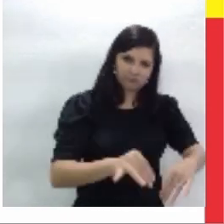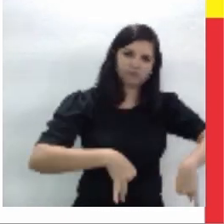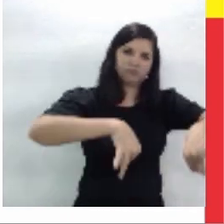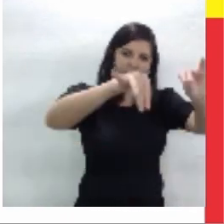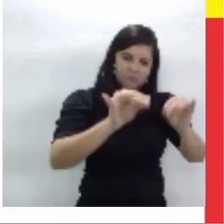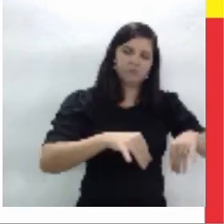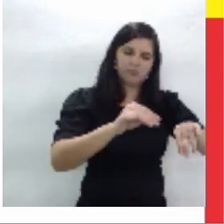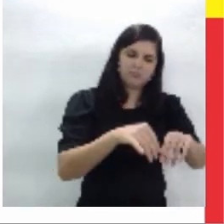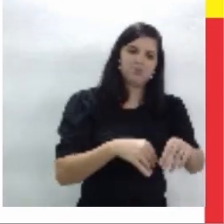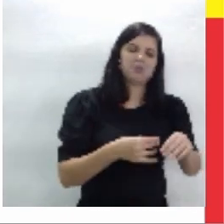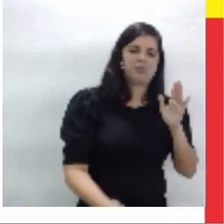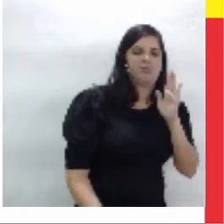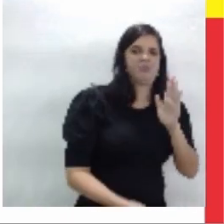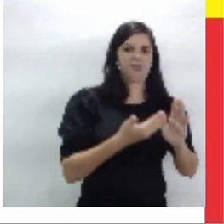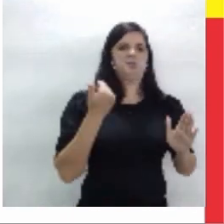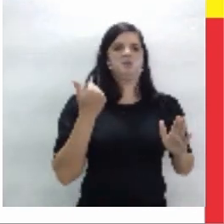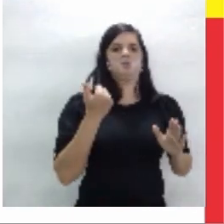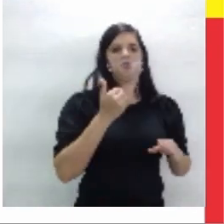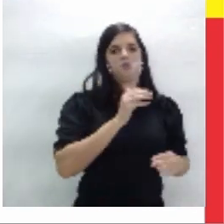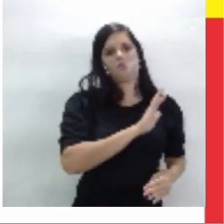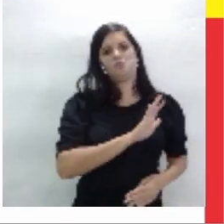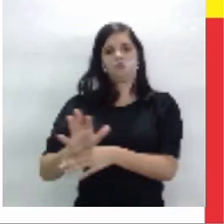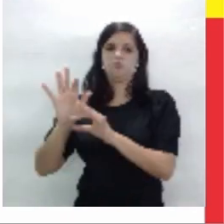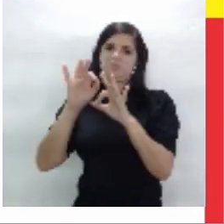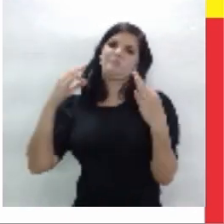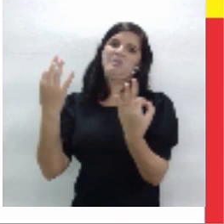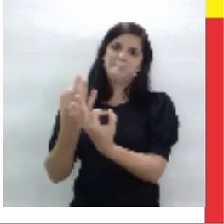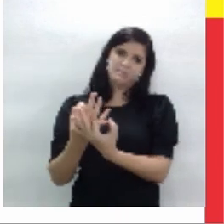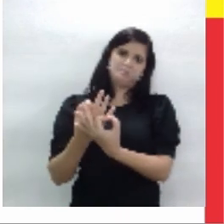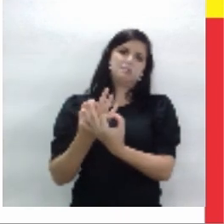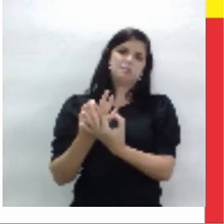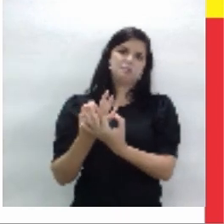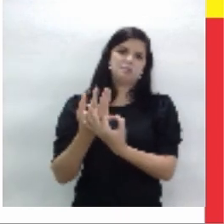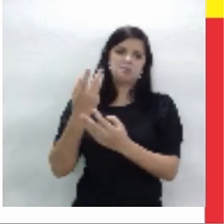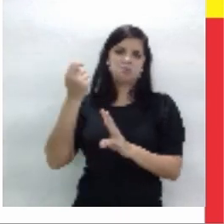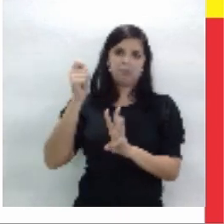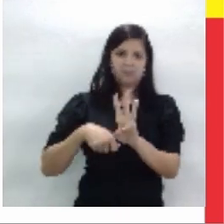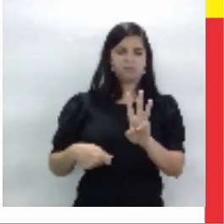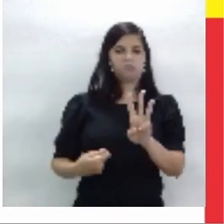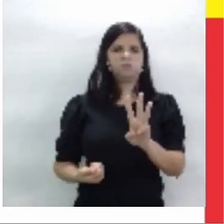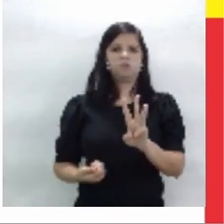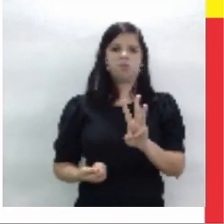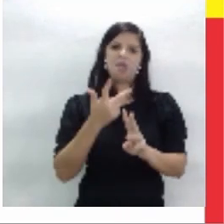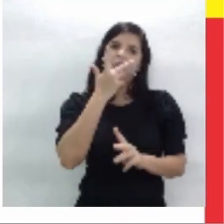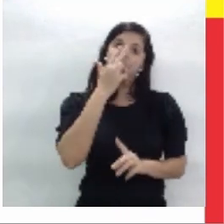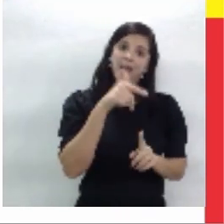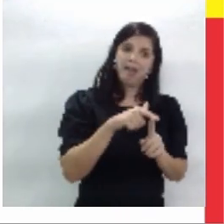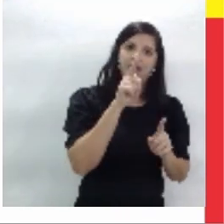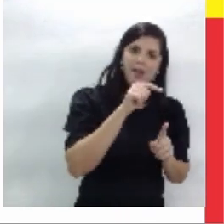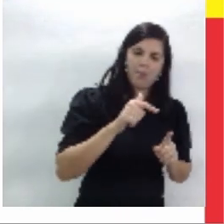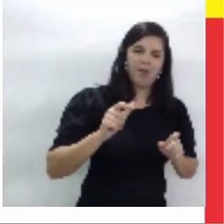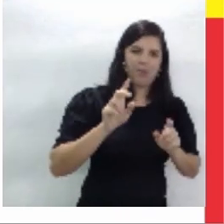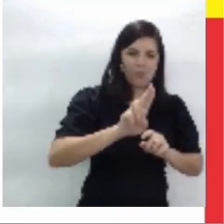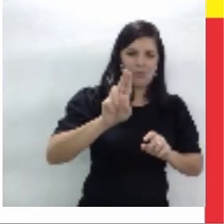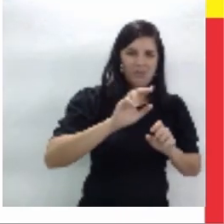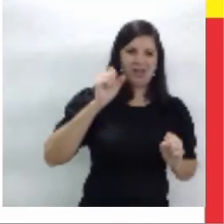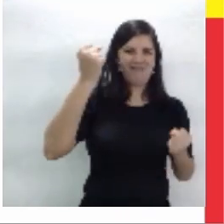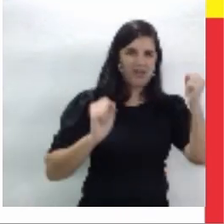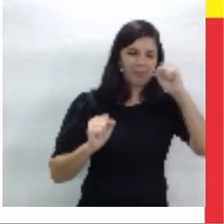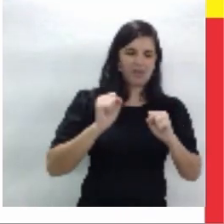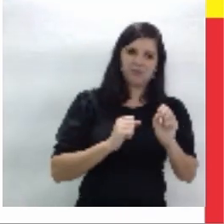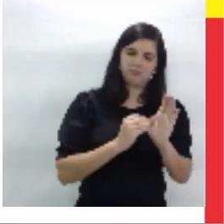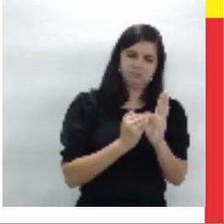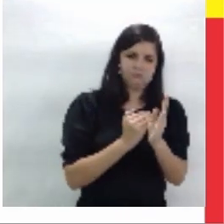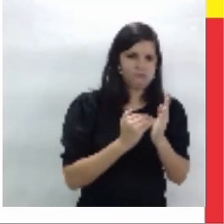tá? Então há um excesso aí, né, do uso da água por nós seres humanos, tá? Por exemplo,